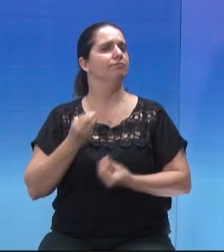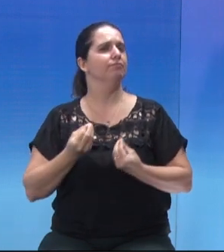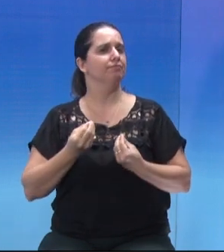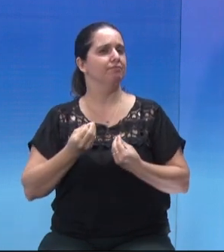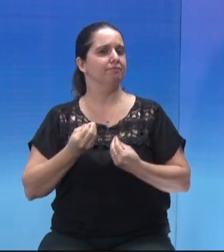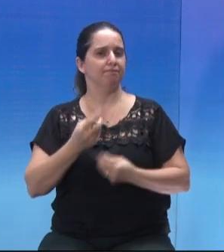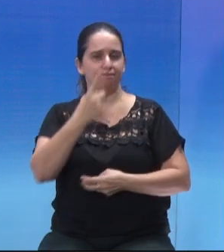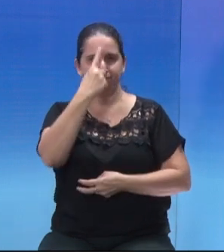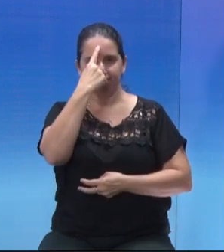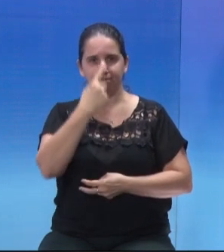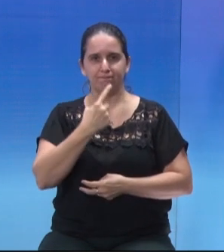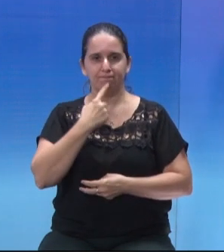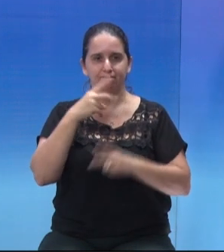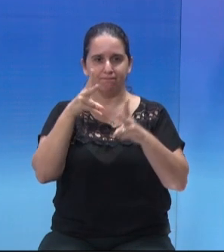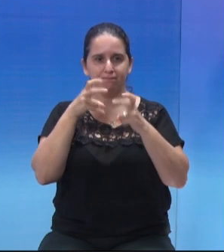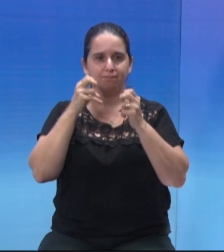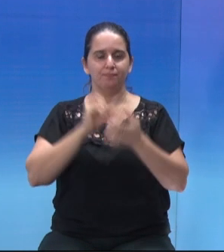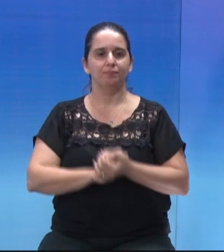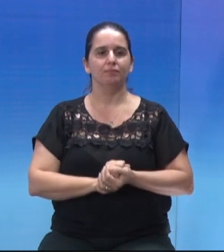Vamos dar uma olhada no enunciado.